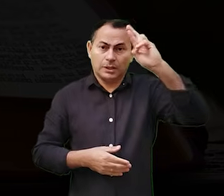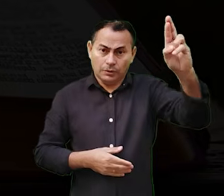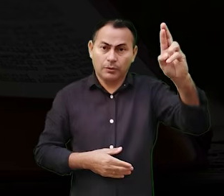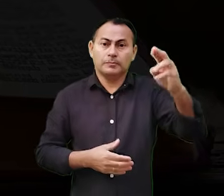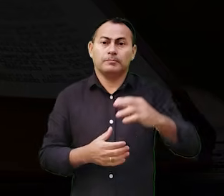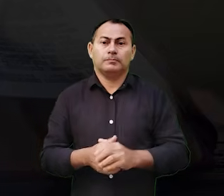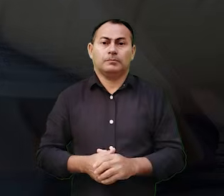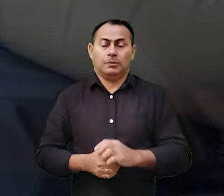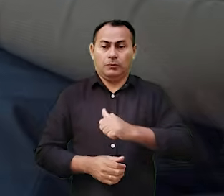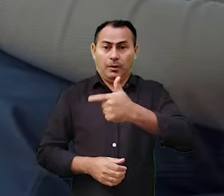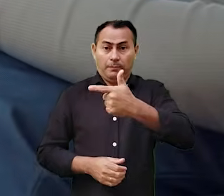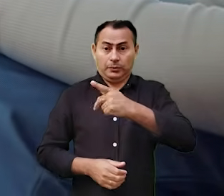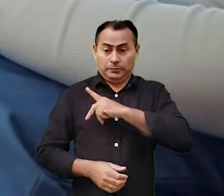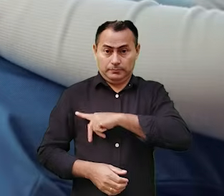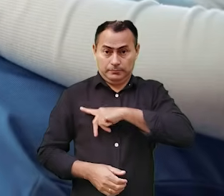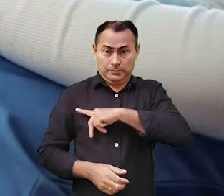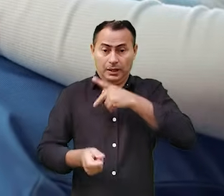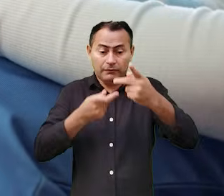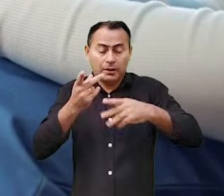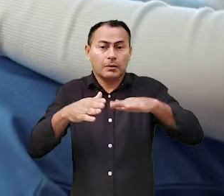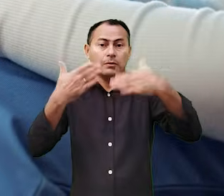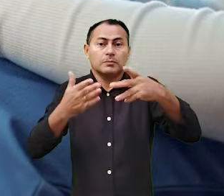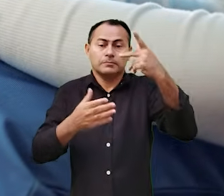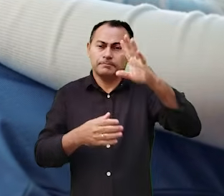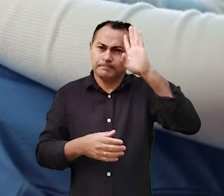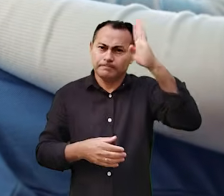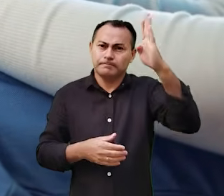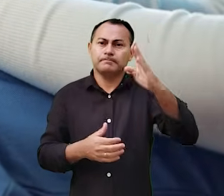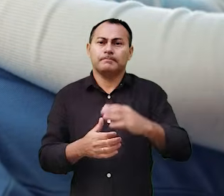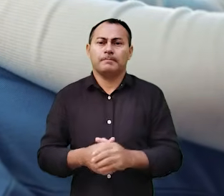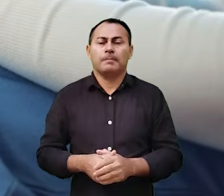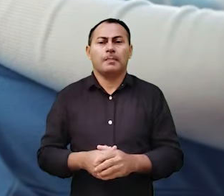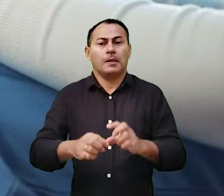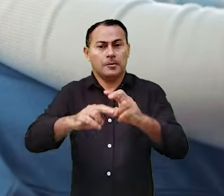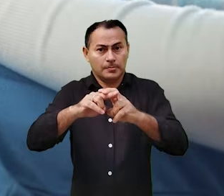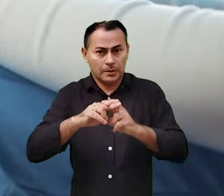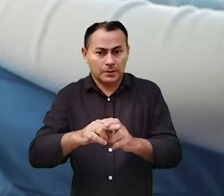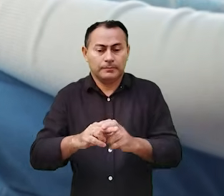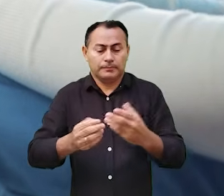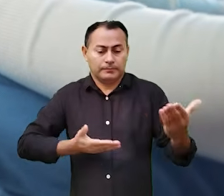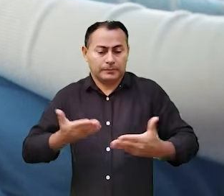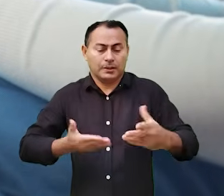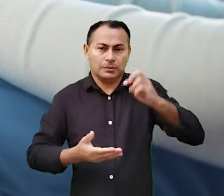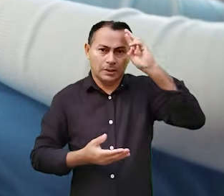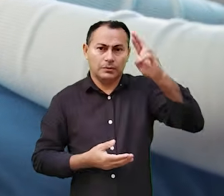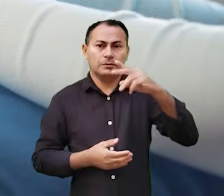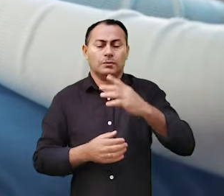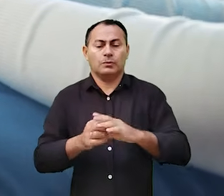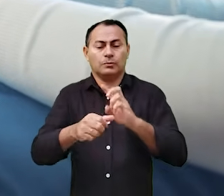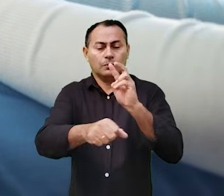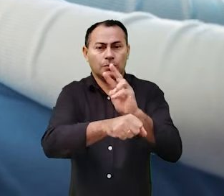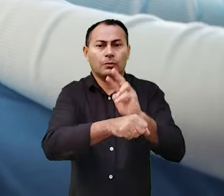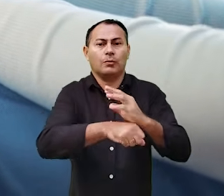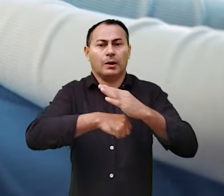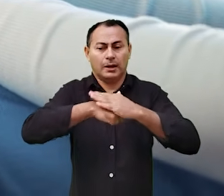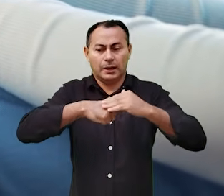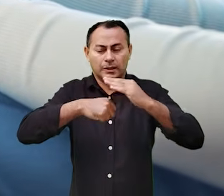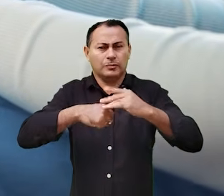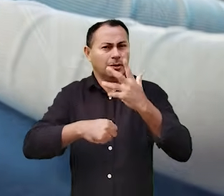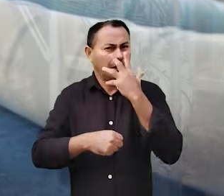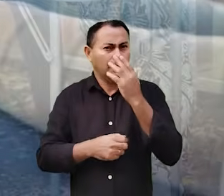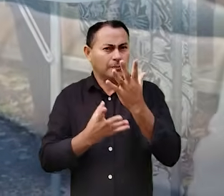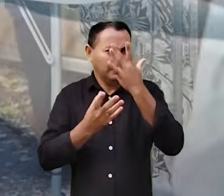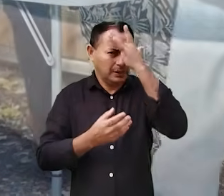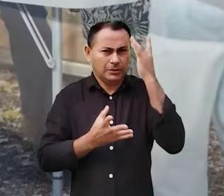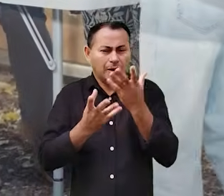ao Senhor. O apóstolo Paulo sabia quais eram as suas prioridades e, por isso, servia ao Senhor com zelo.